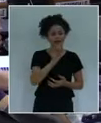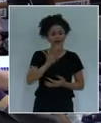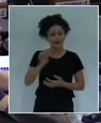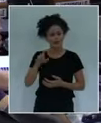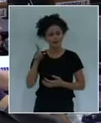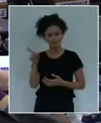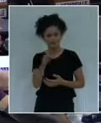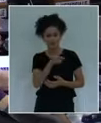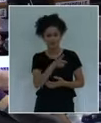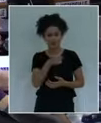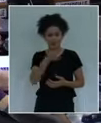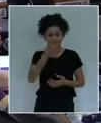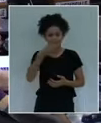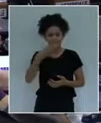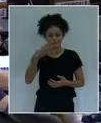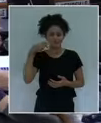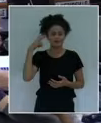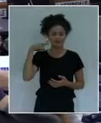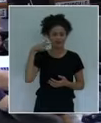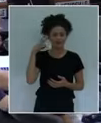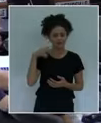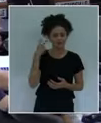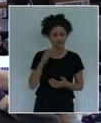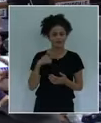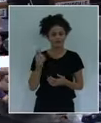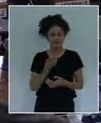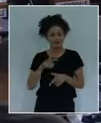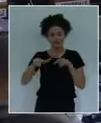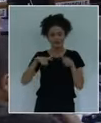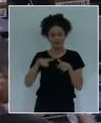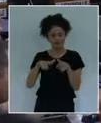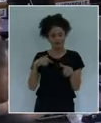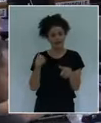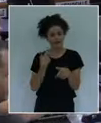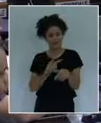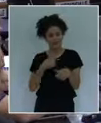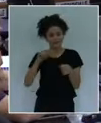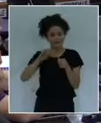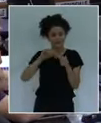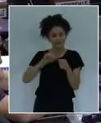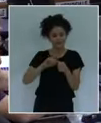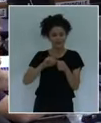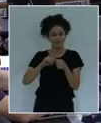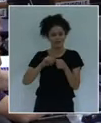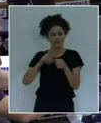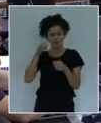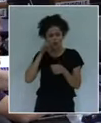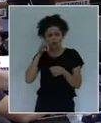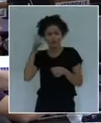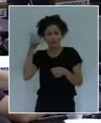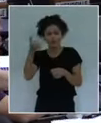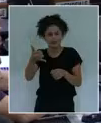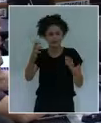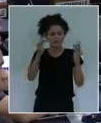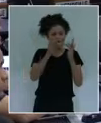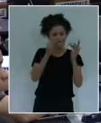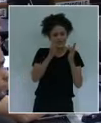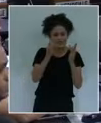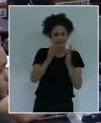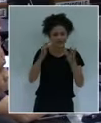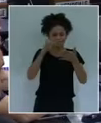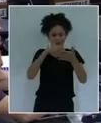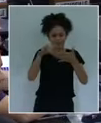nós tínhamos que ter feito, foi feito, que é ligar para a Defesa Civil, que é ligar para os secretários e tentar ajudar